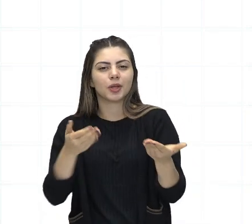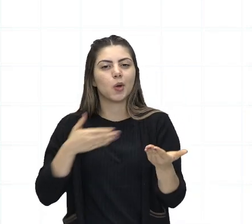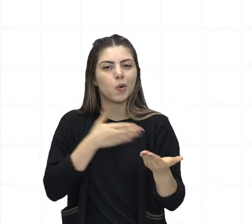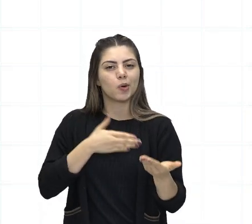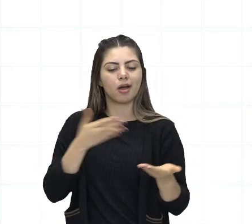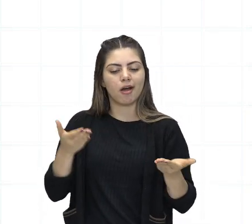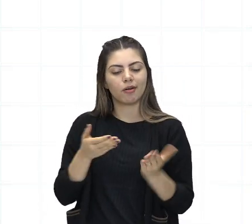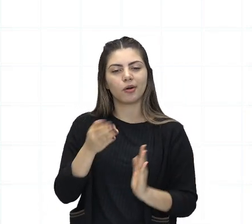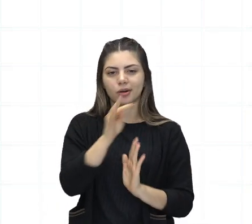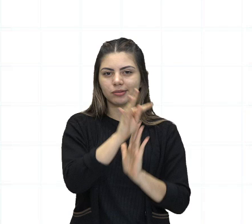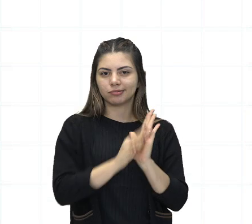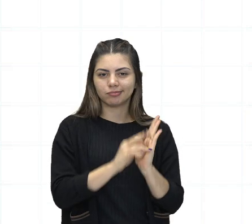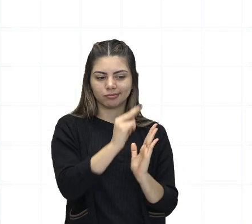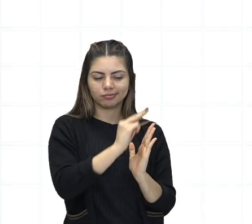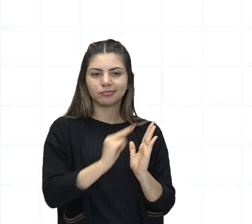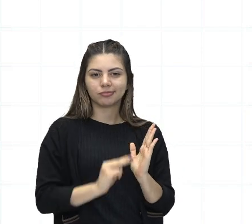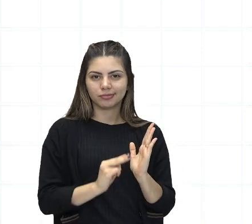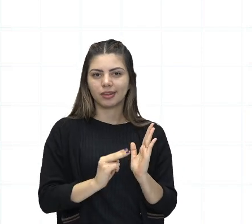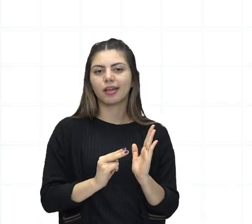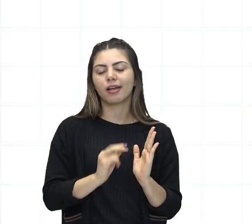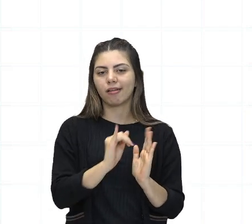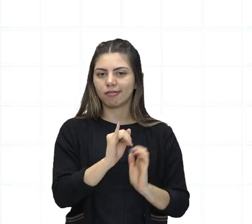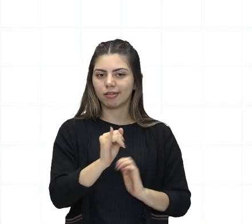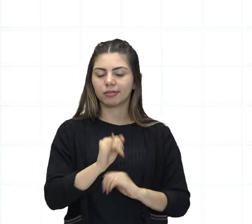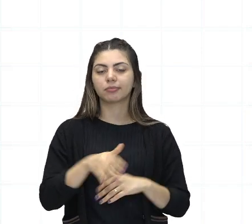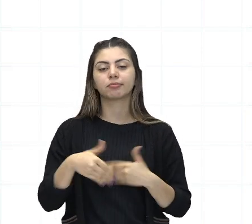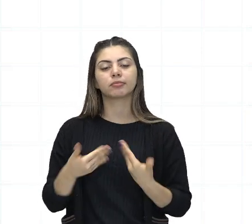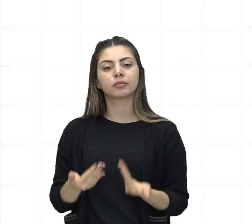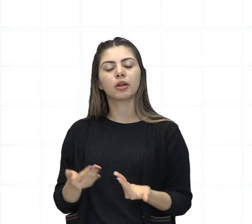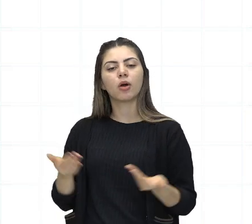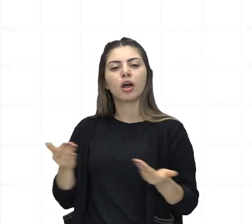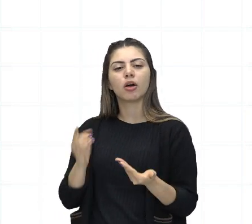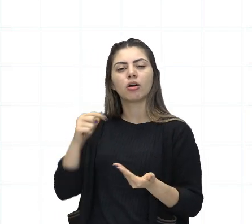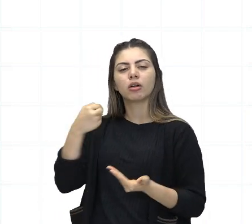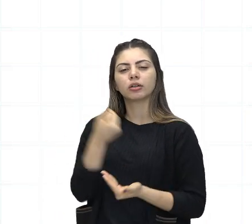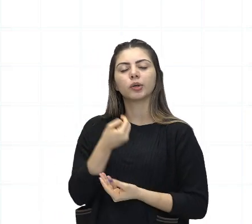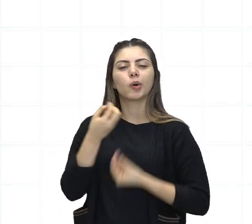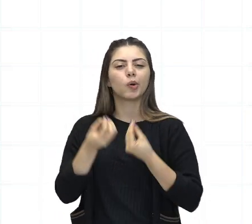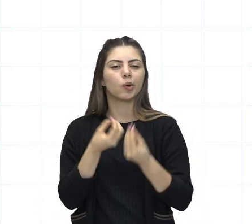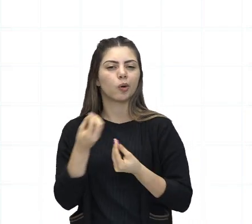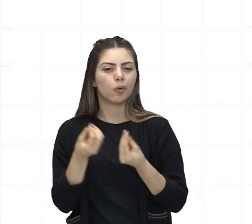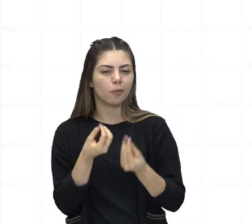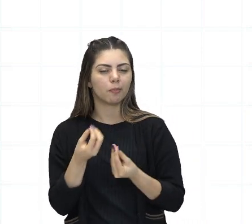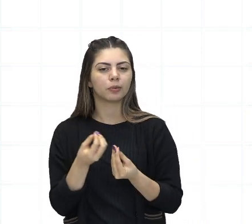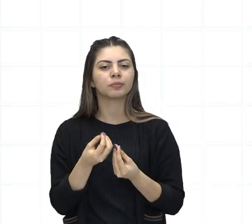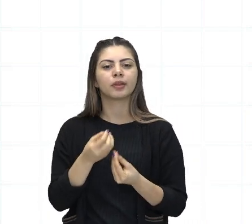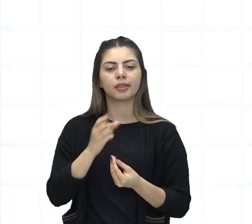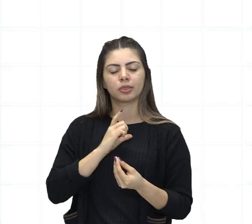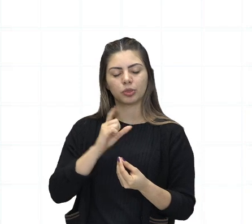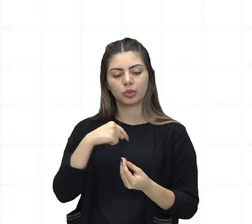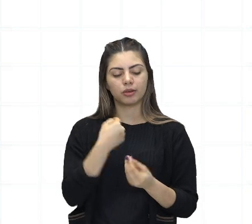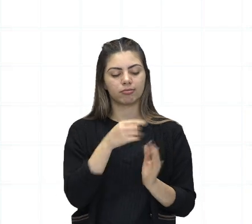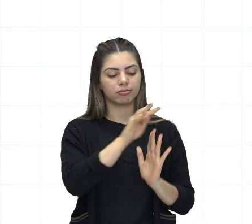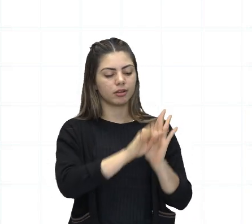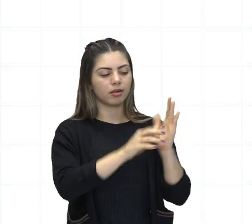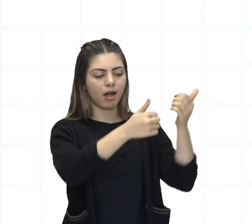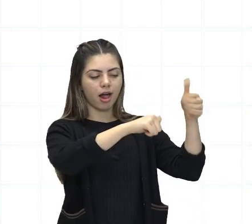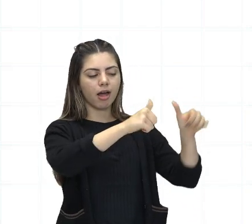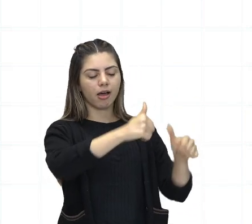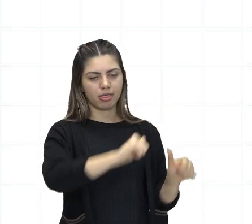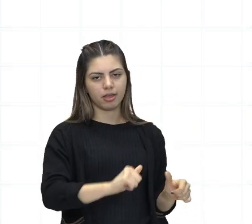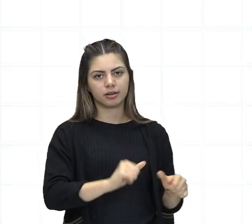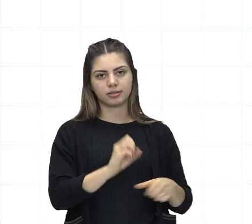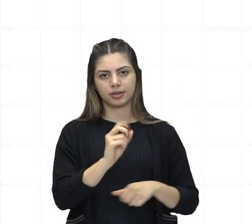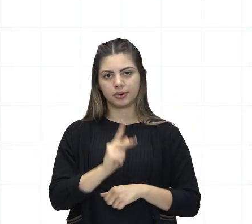desse texto narrativo. Agora, nós vamos aproveitá-lo para fazer uma análise, uma